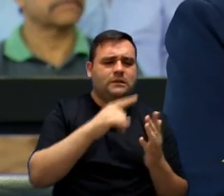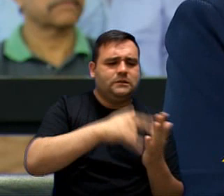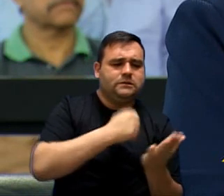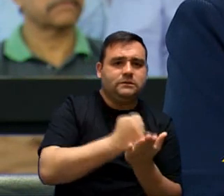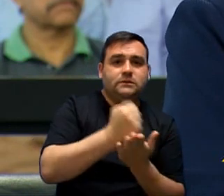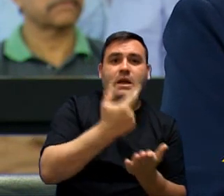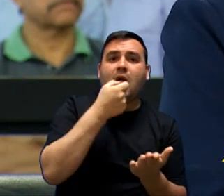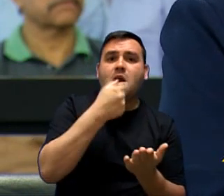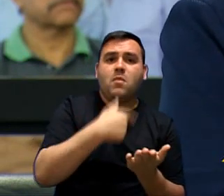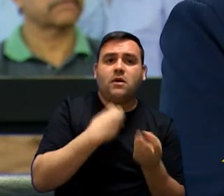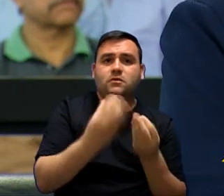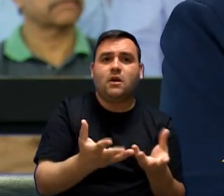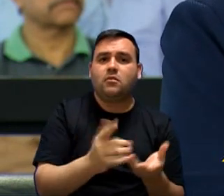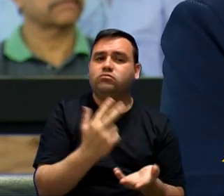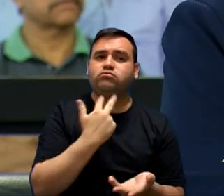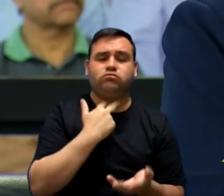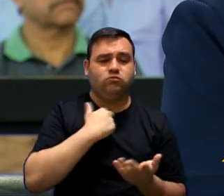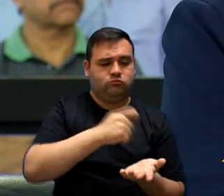receita.